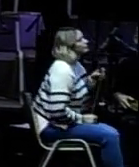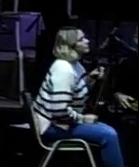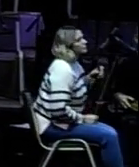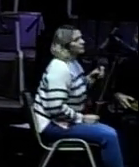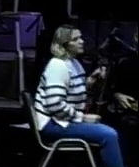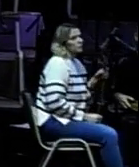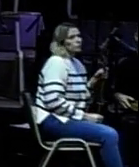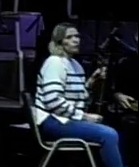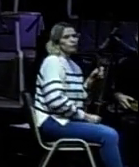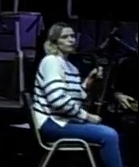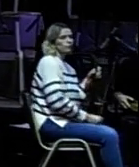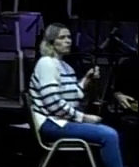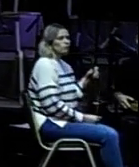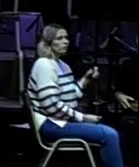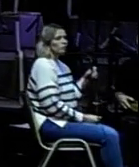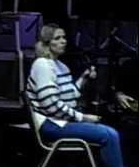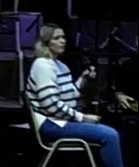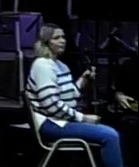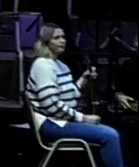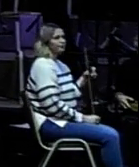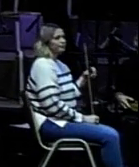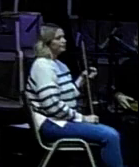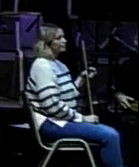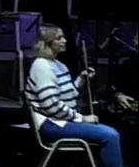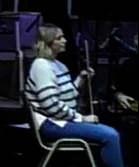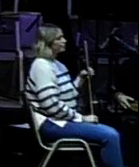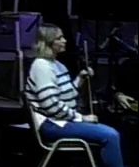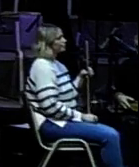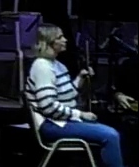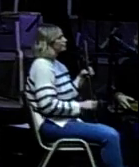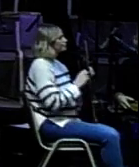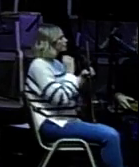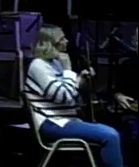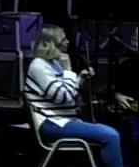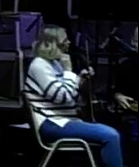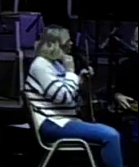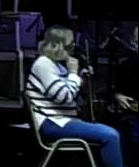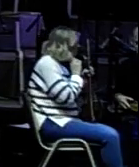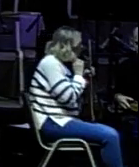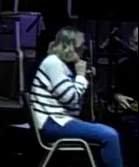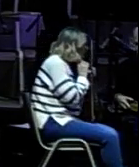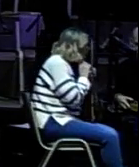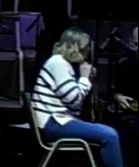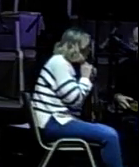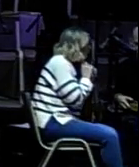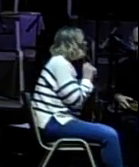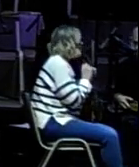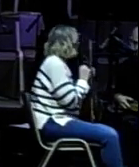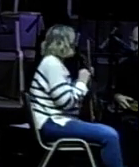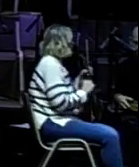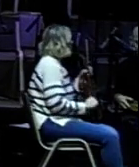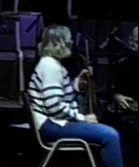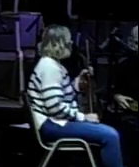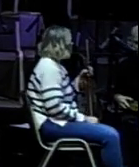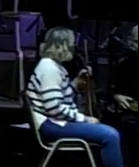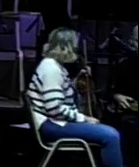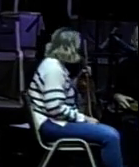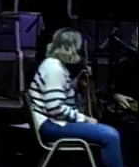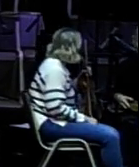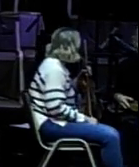Louvado seja o nome do Senhor. Eu quero orar com você. Pai, muito obrigado por este tempo, obrigado por esta manhã.